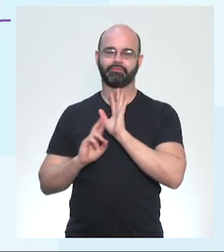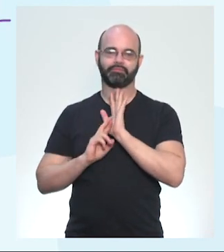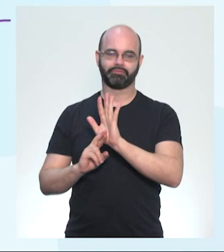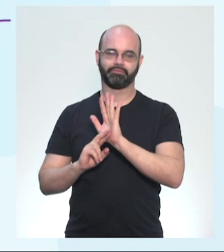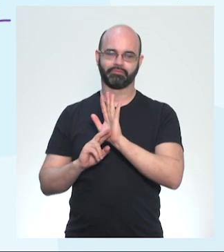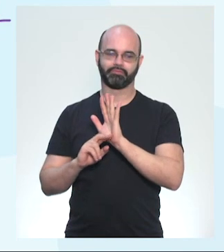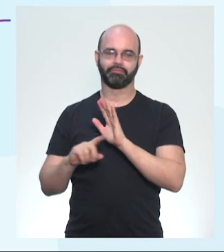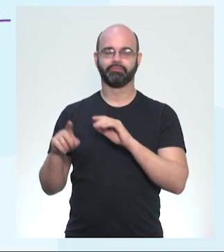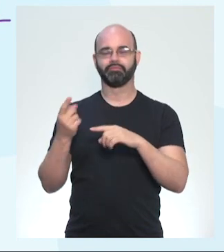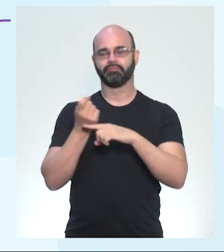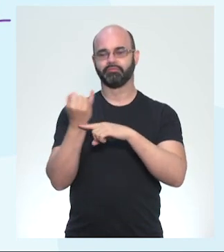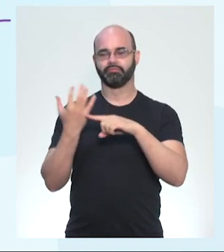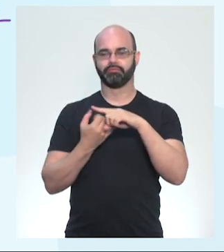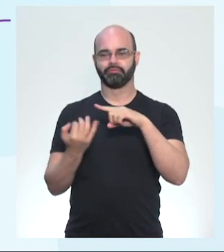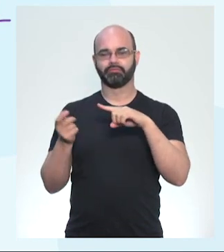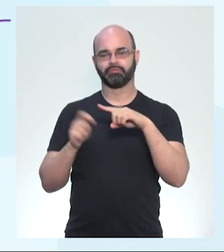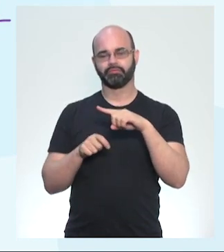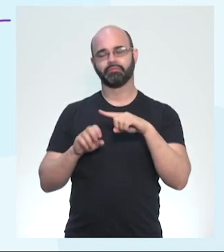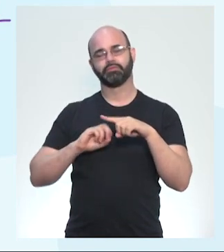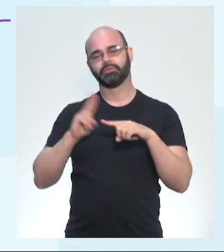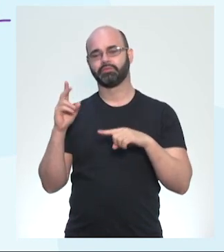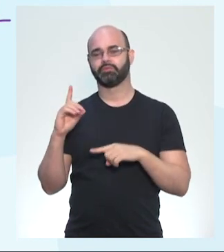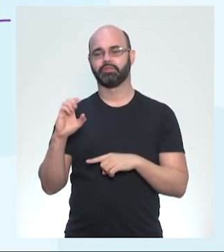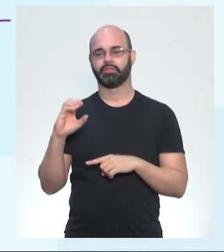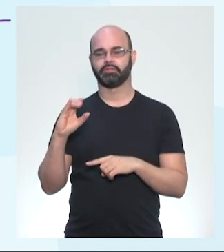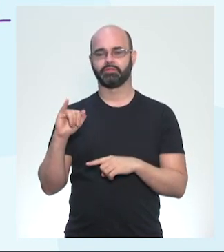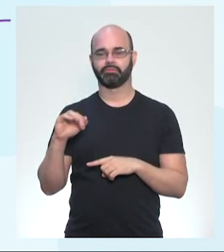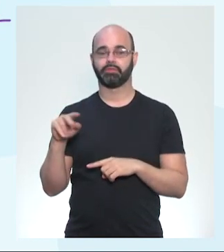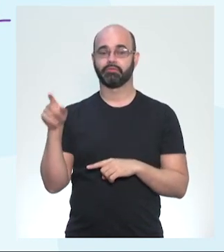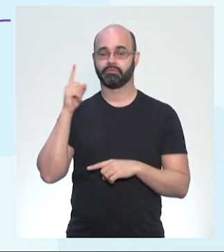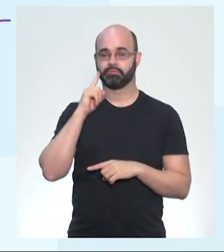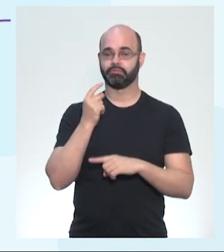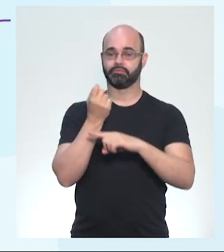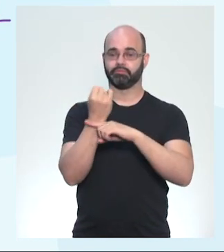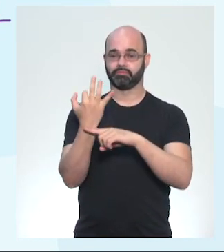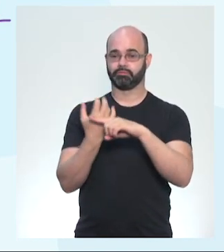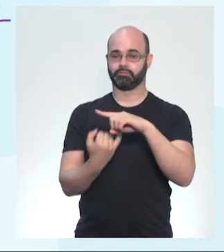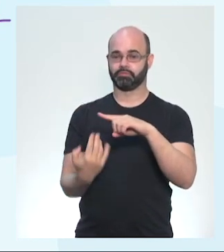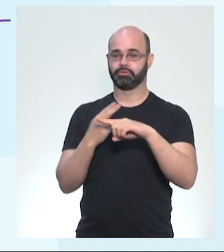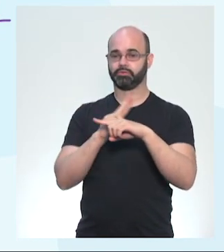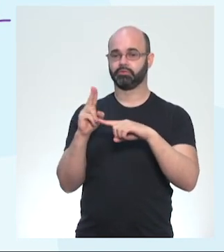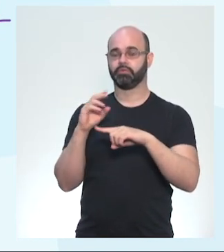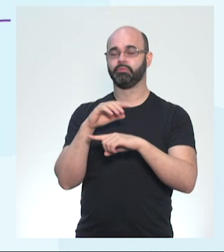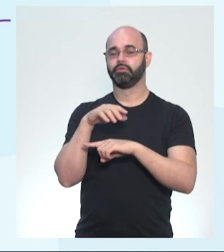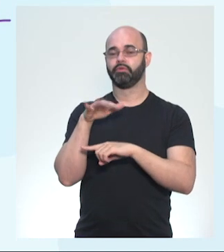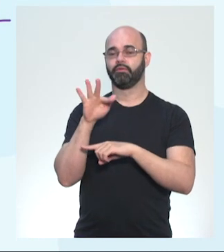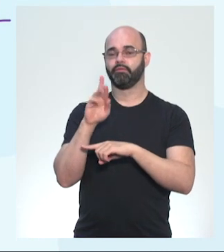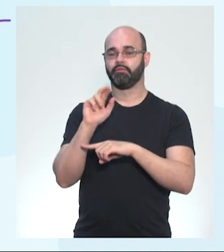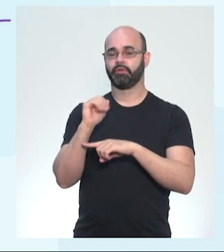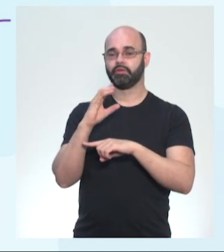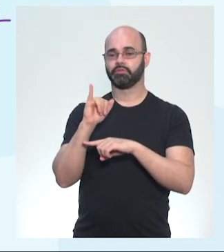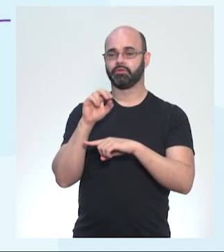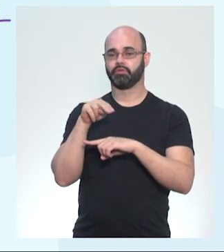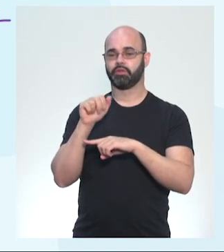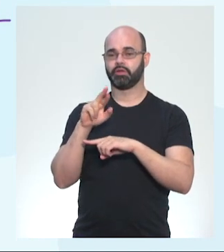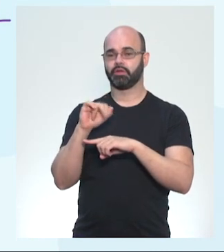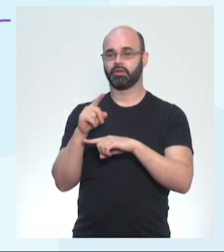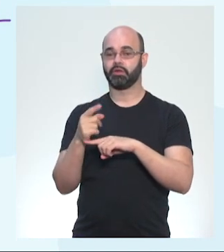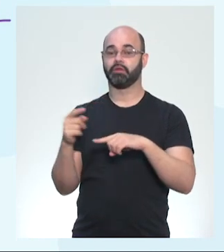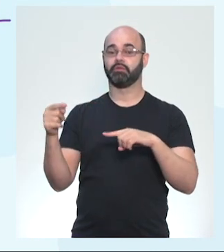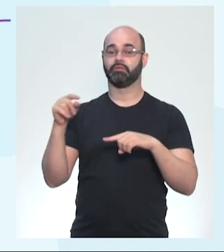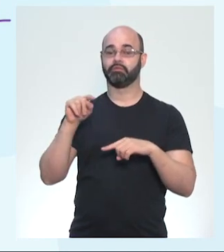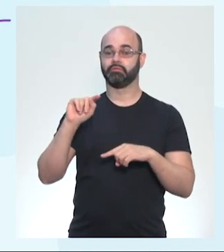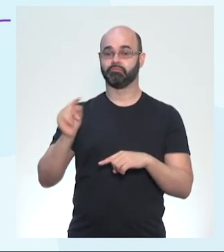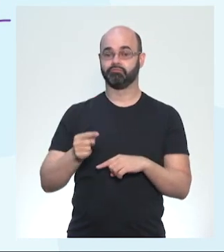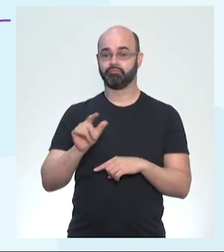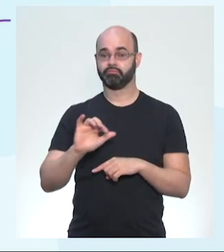forma fracionária quanto na forma decimal. Quando o aluninho tem dúvida, ele pode dividir também. Ó, se a gente quiser só representar